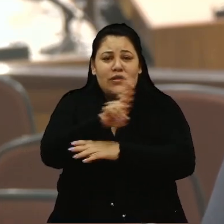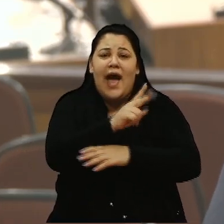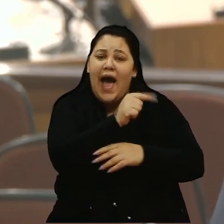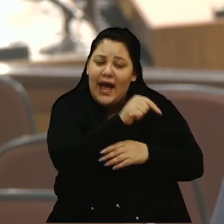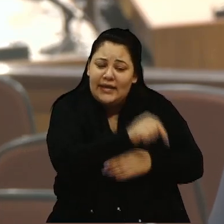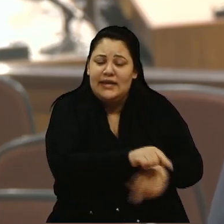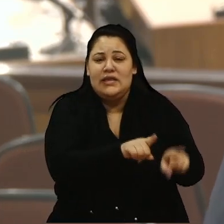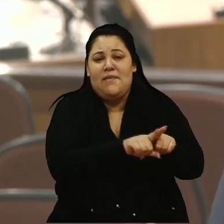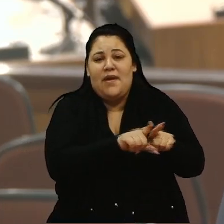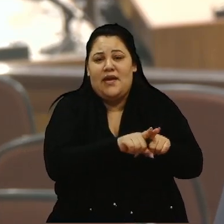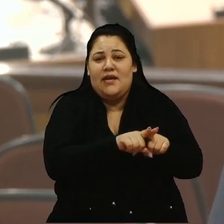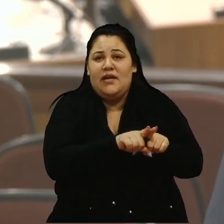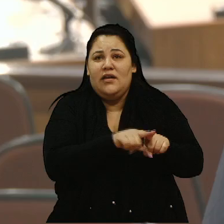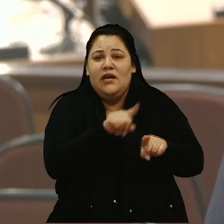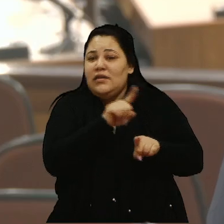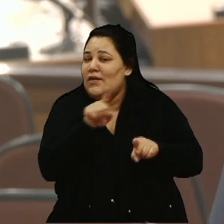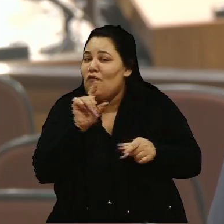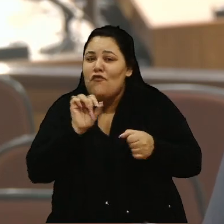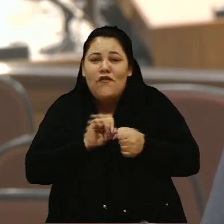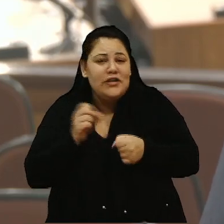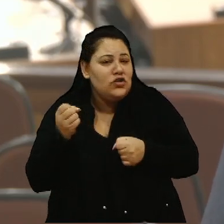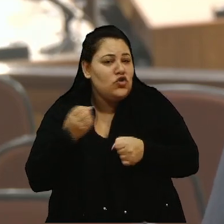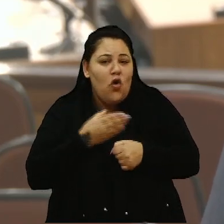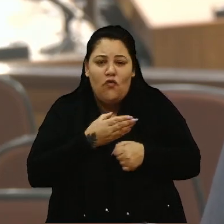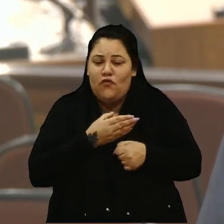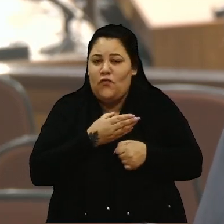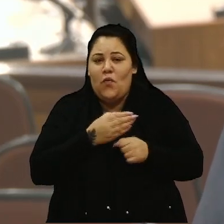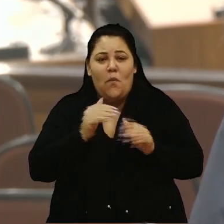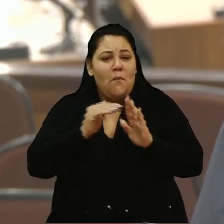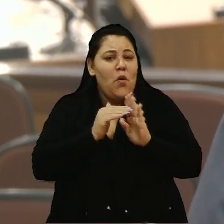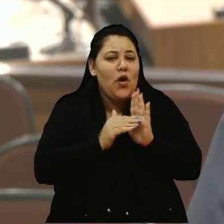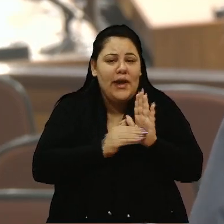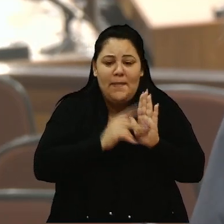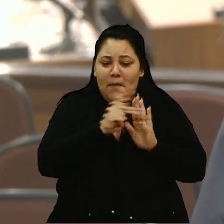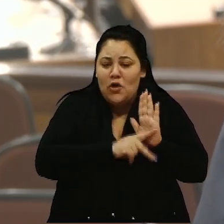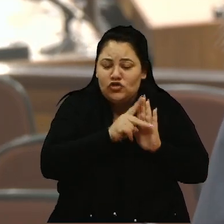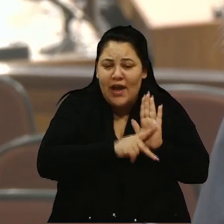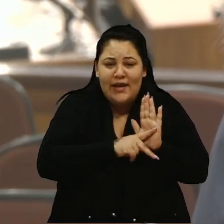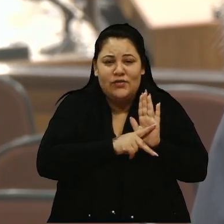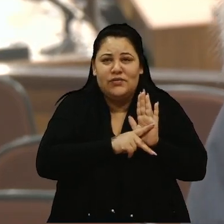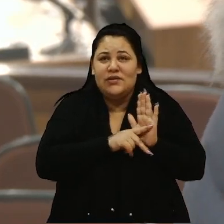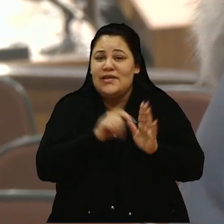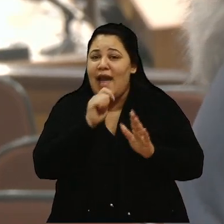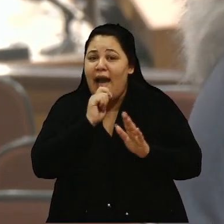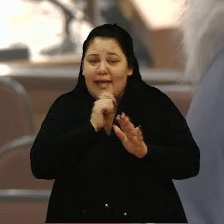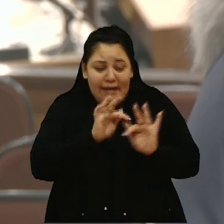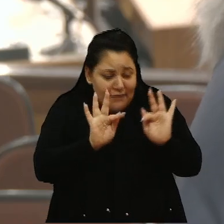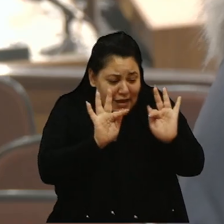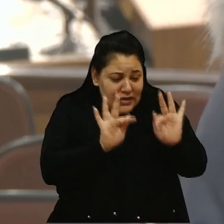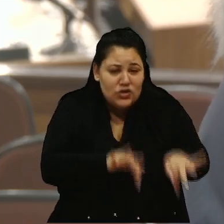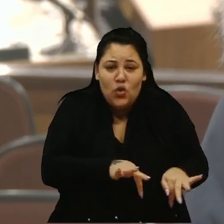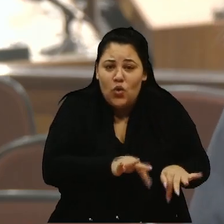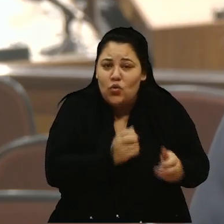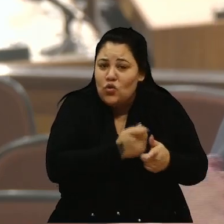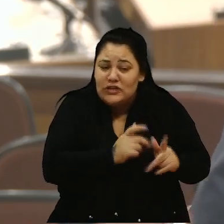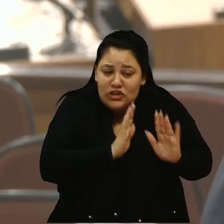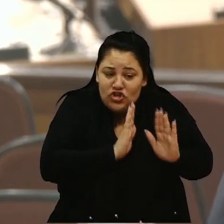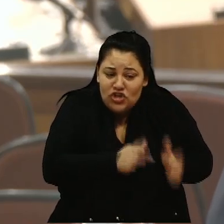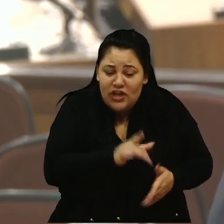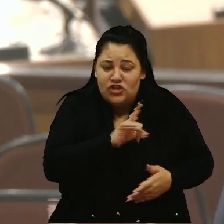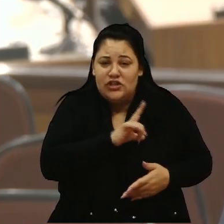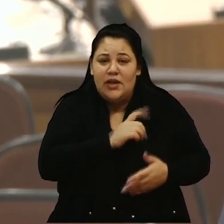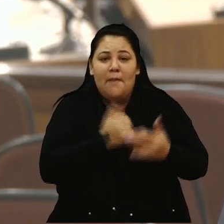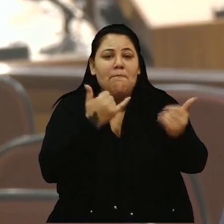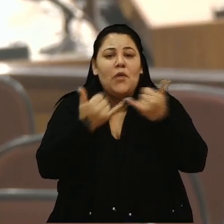só não feito novos programas, como ainda acabado com programas que existiam há muito tempo. Eu falo da